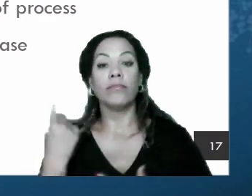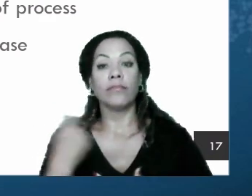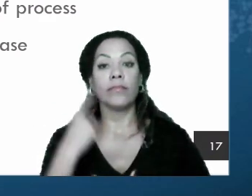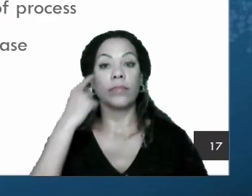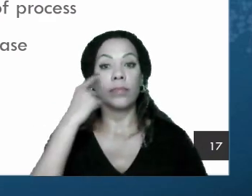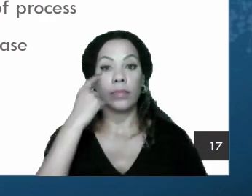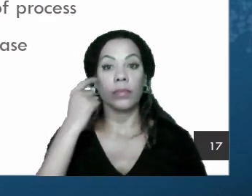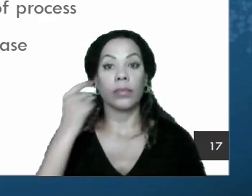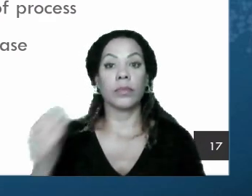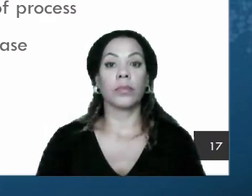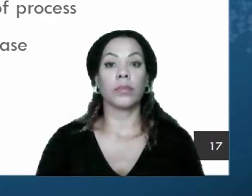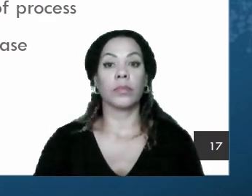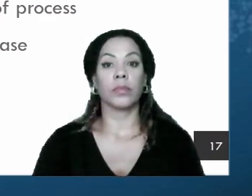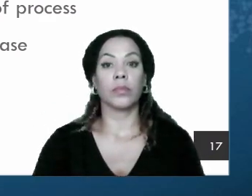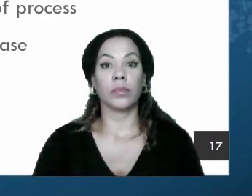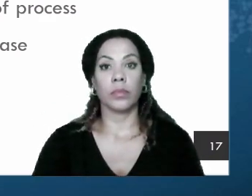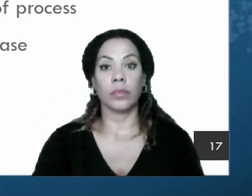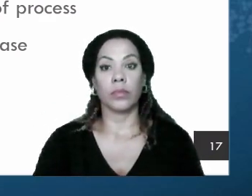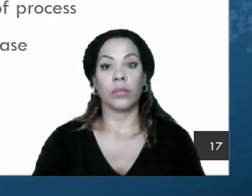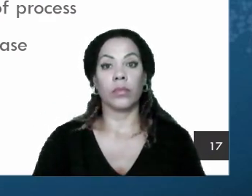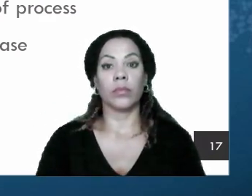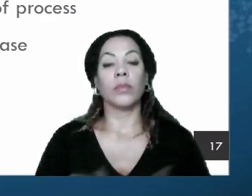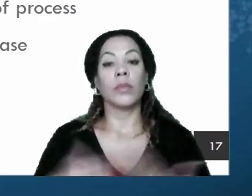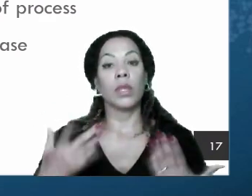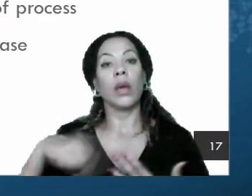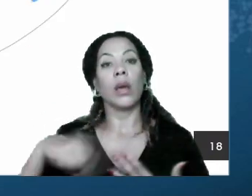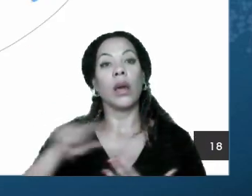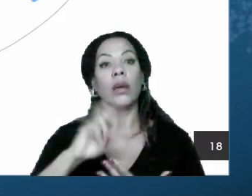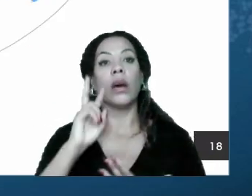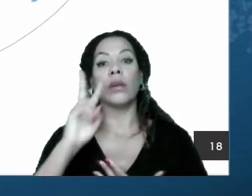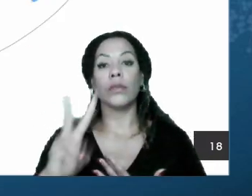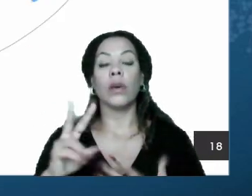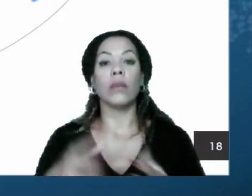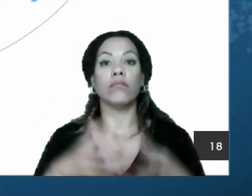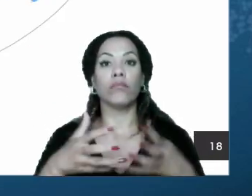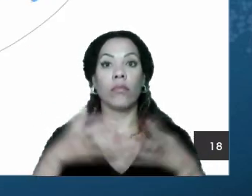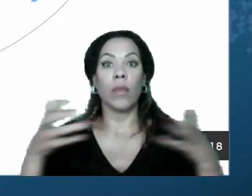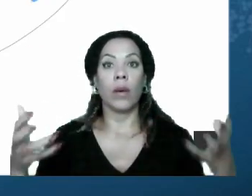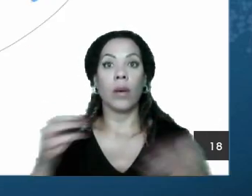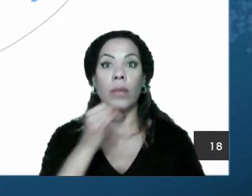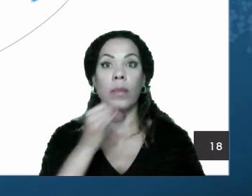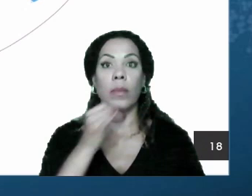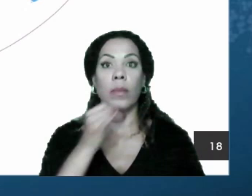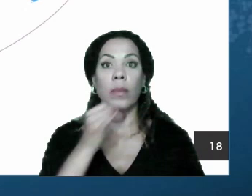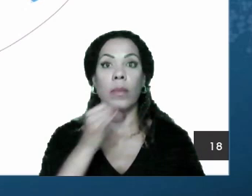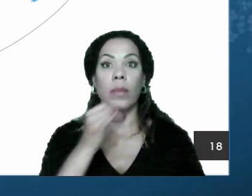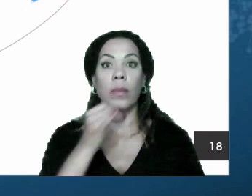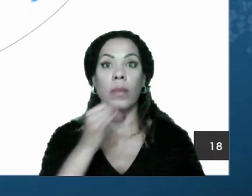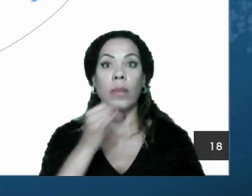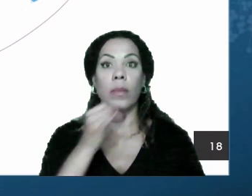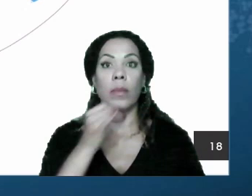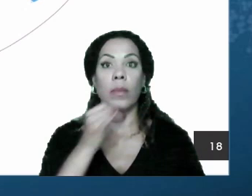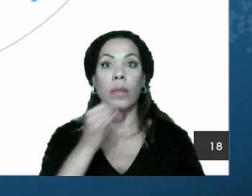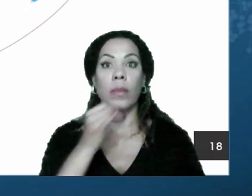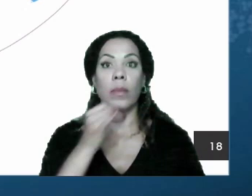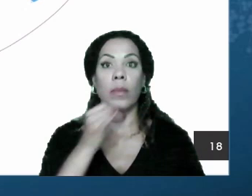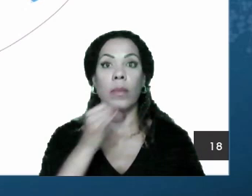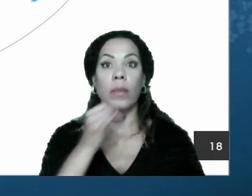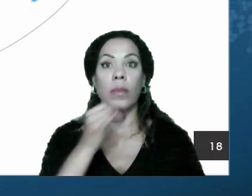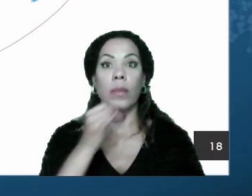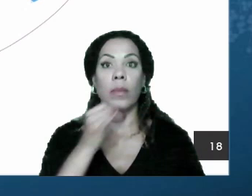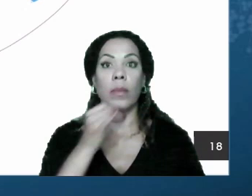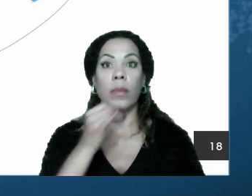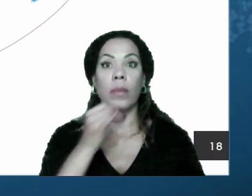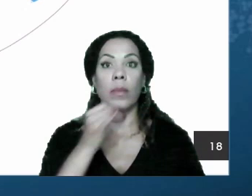chamada Vector Bio e vimos a expansão, por exemplo, para acordos de cooperação. O nosso